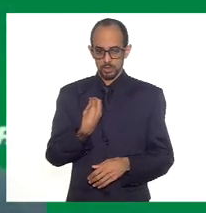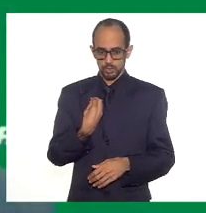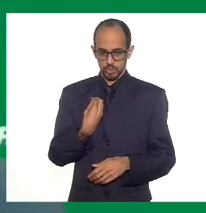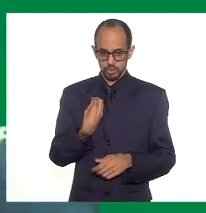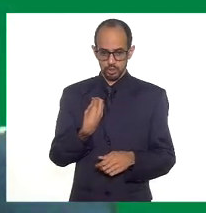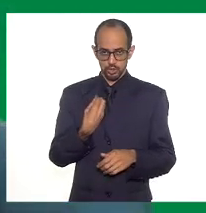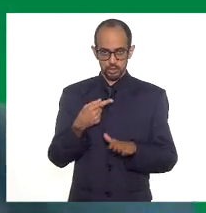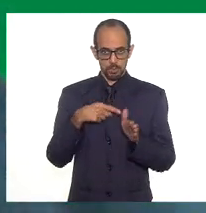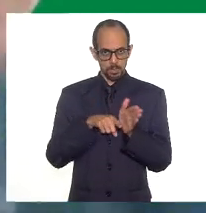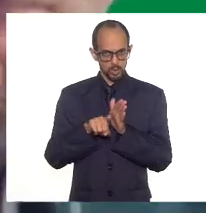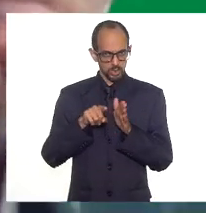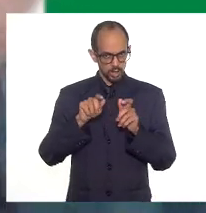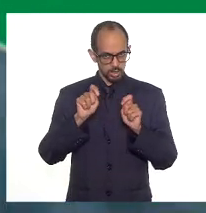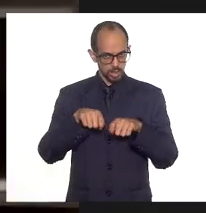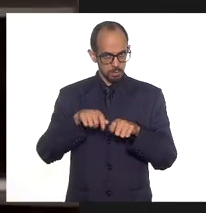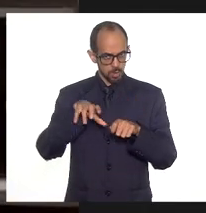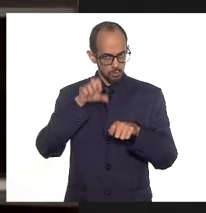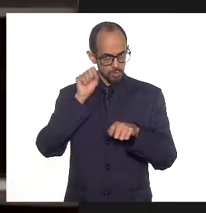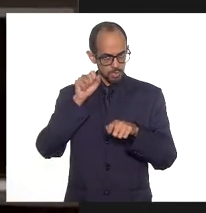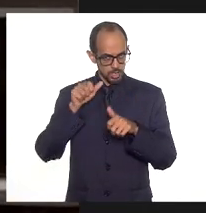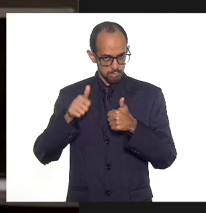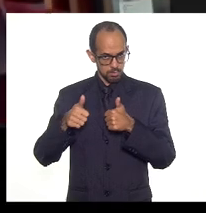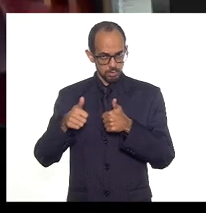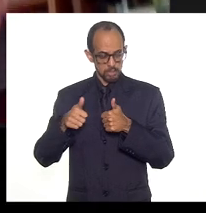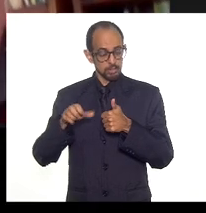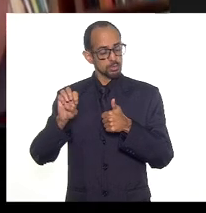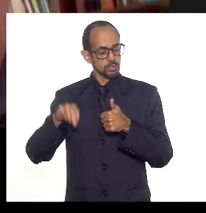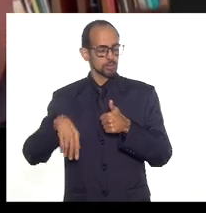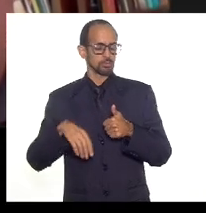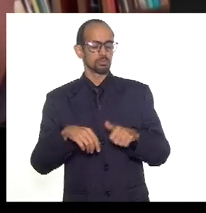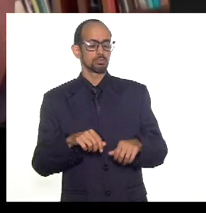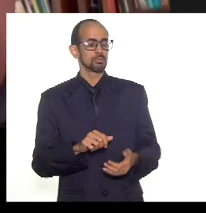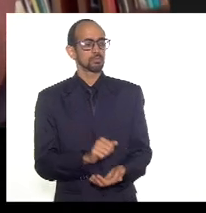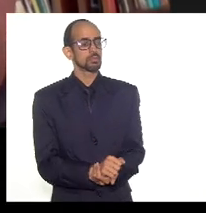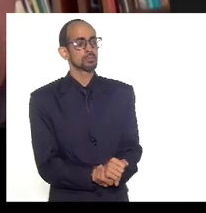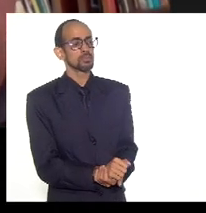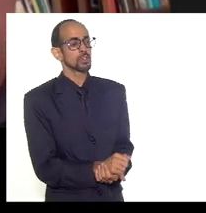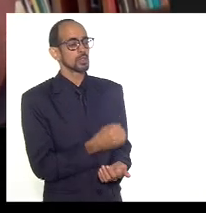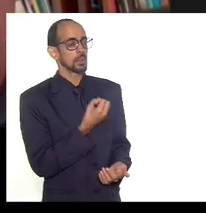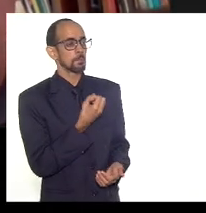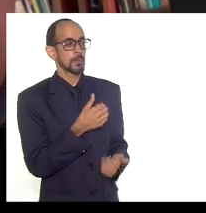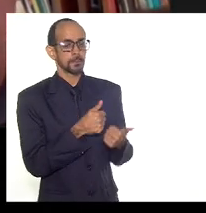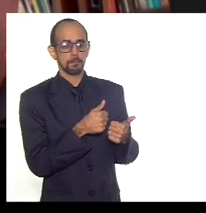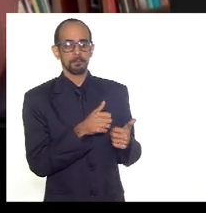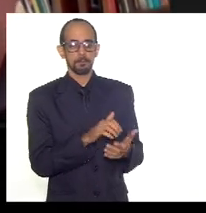bem. Estamos ouvindo bem, sim, Pedro. Obrigado.